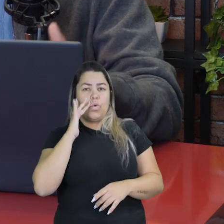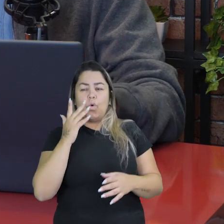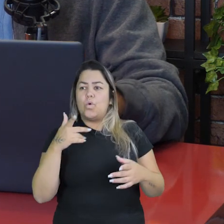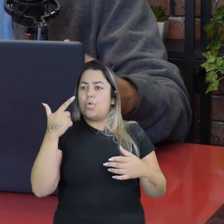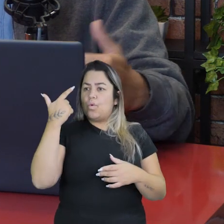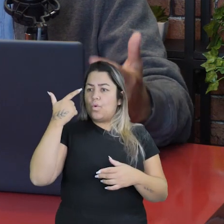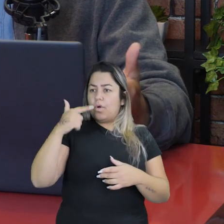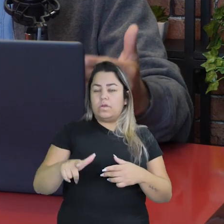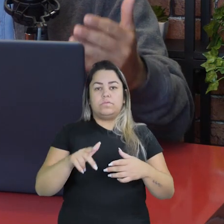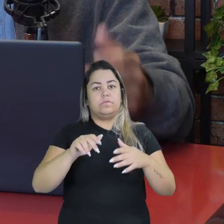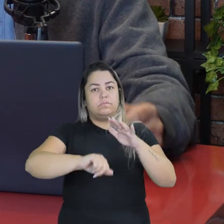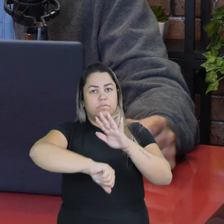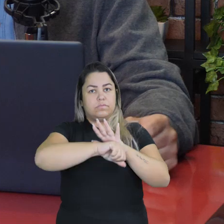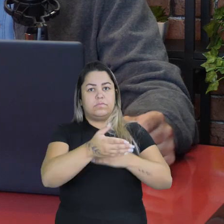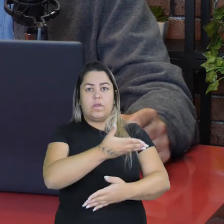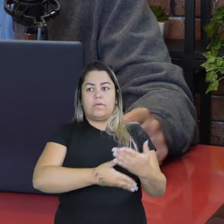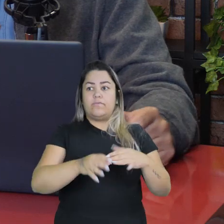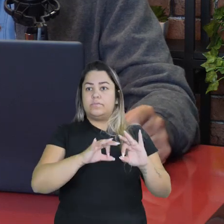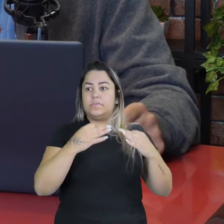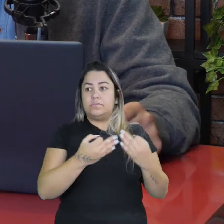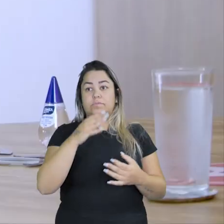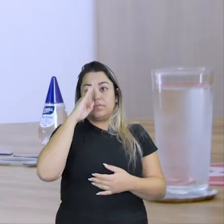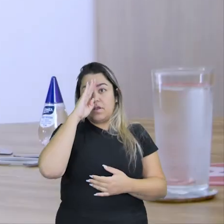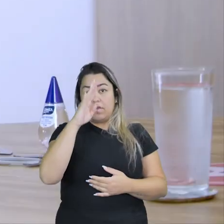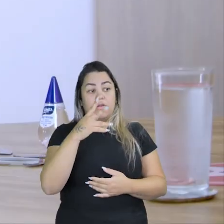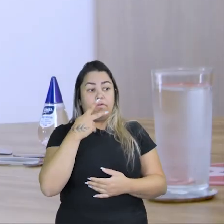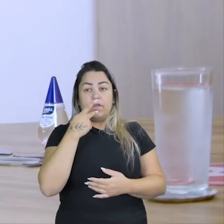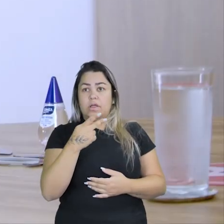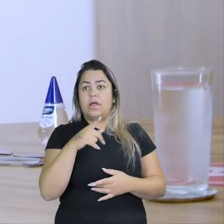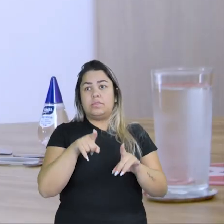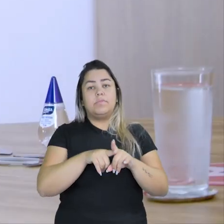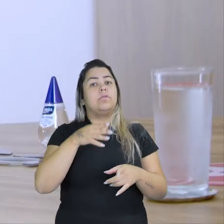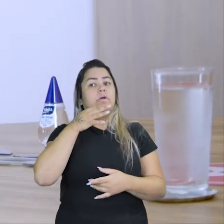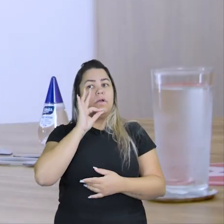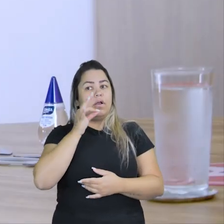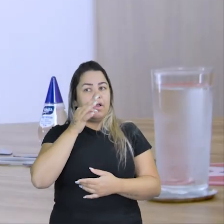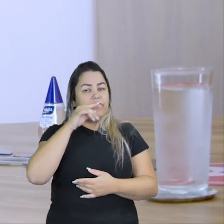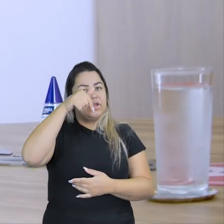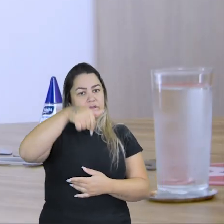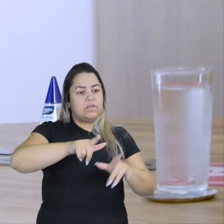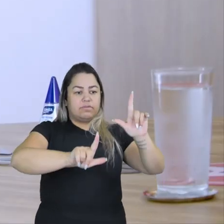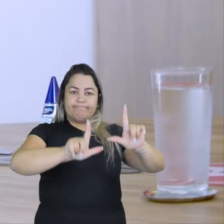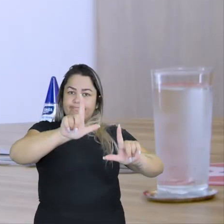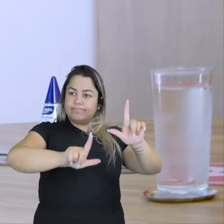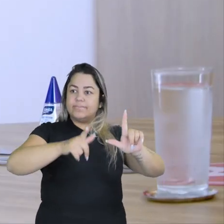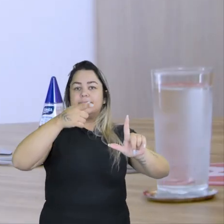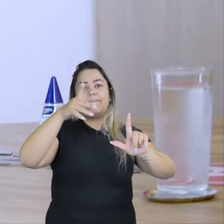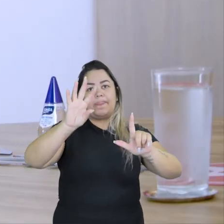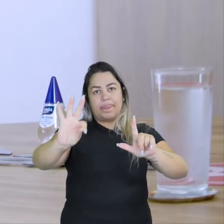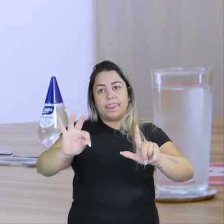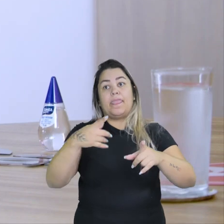e outros crimes que envolvem a família Bolsonaro. Eu queria falar para você, eu estou falando esse café aqui da